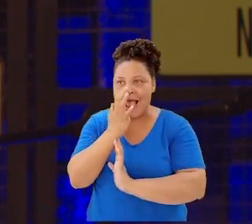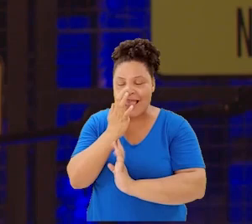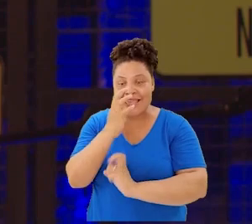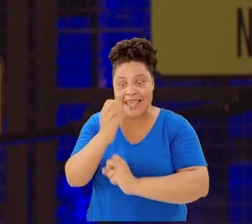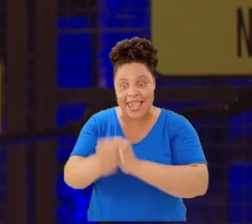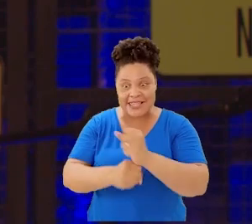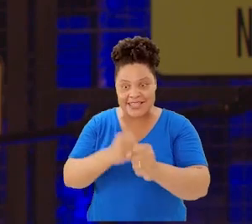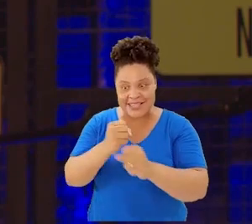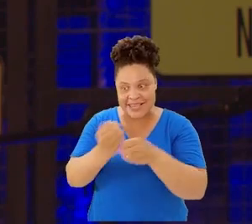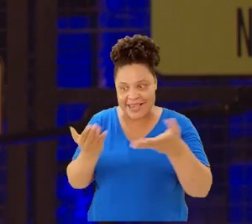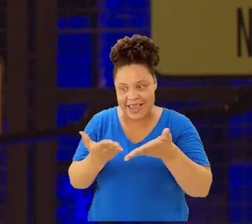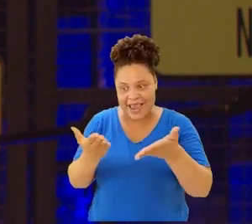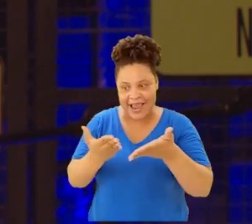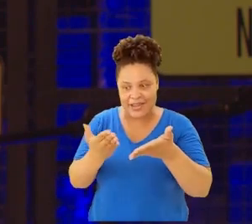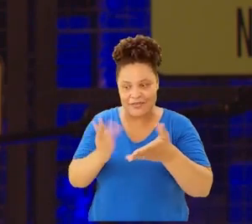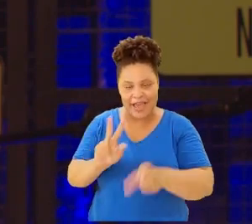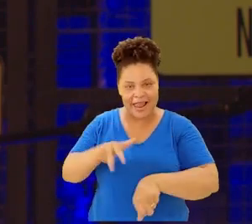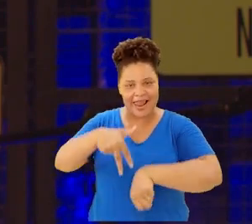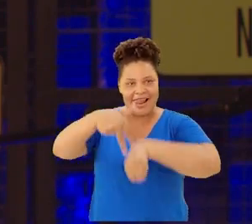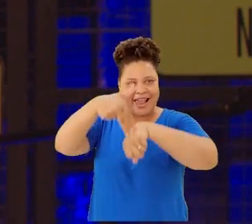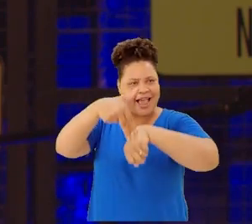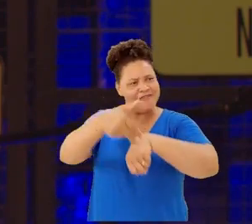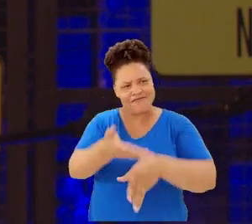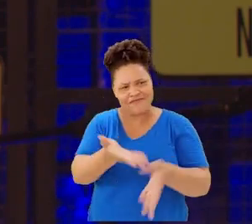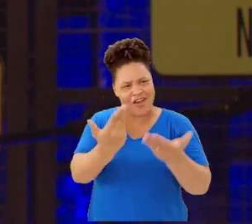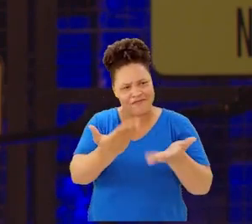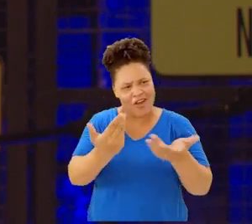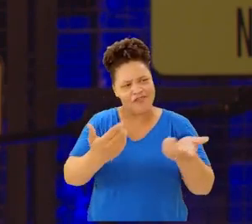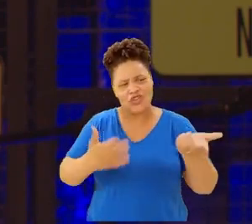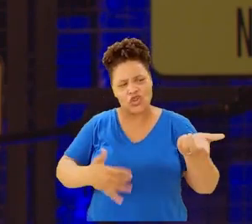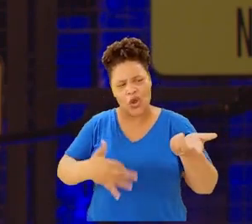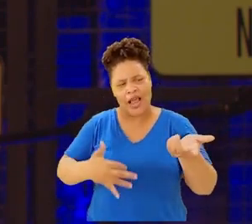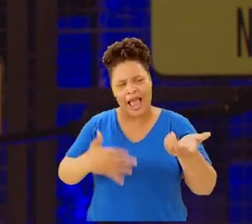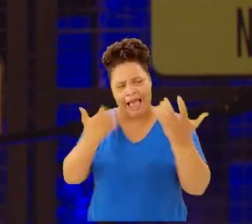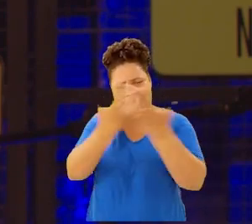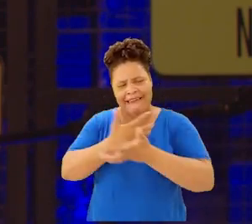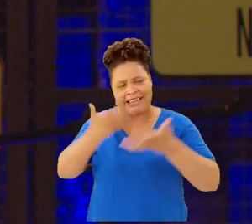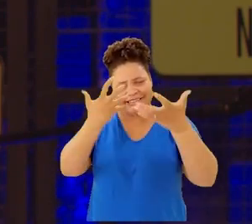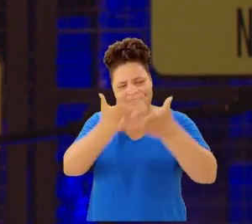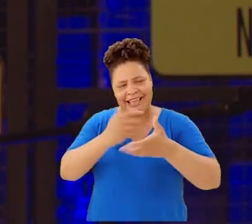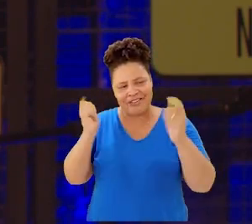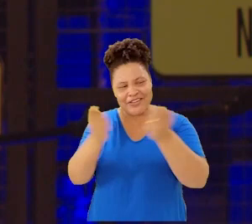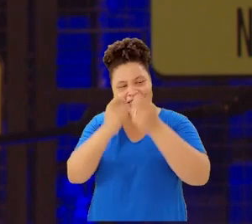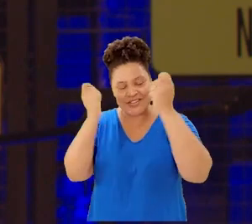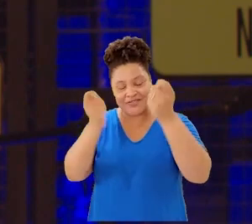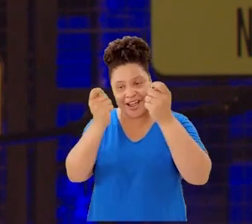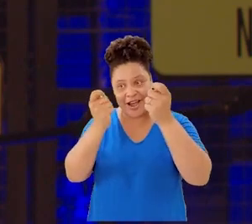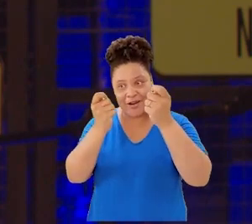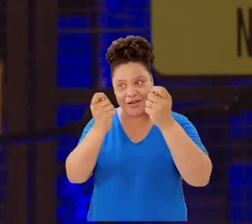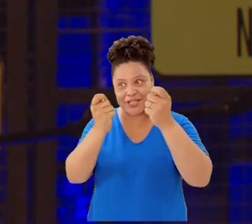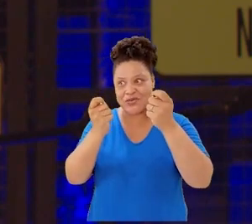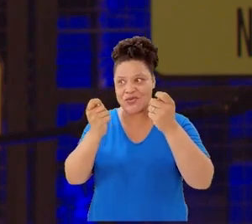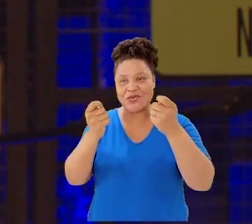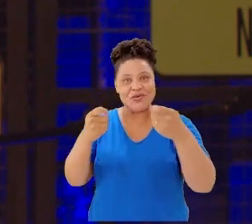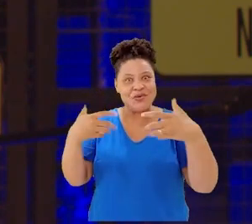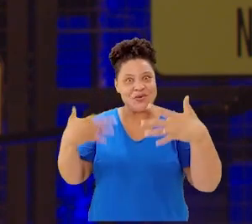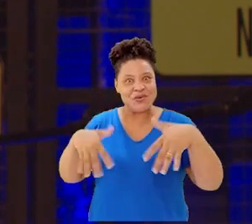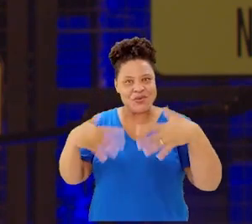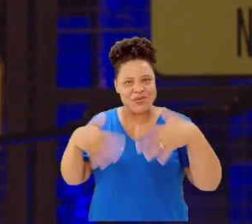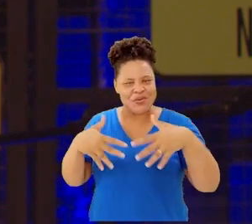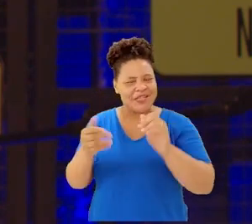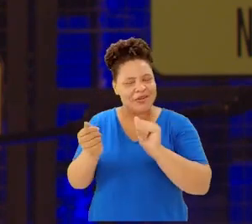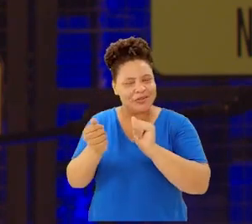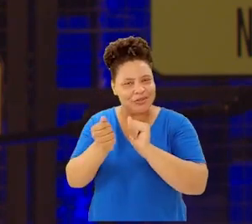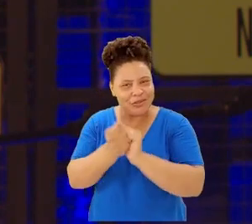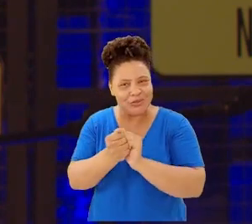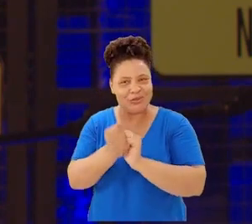vamos lá, gente, tocar no Feiranoise. E a gente ficou, meu Deus do céu, como assim, sabe? E aí, fora isso, poder fazer isso perto de um monte de mulher,